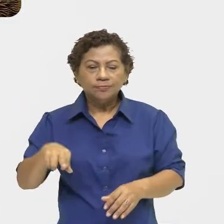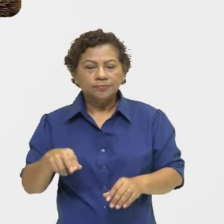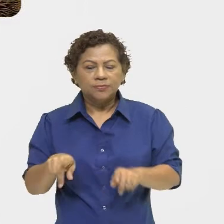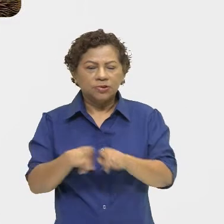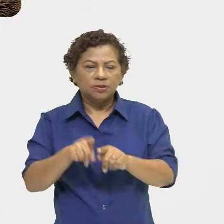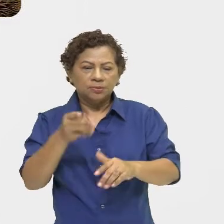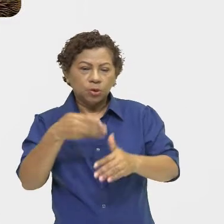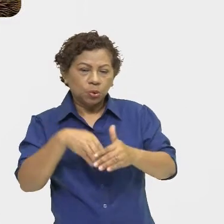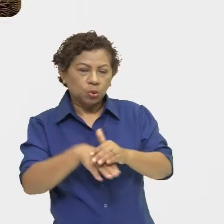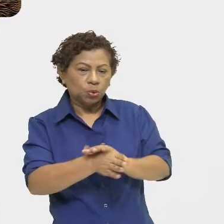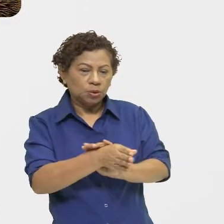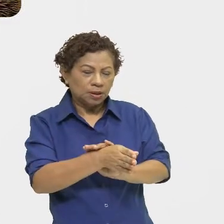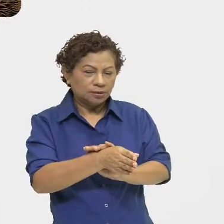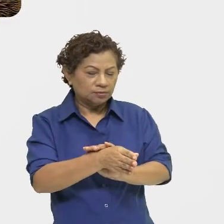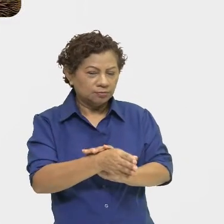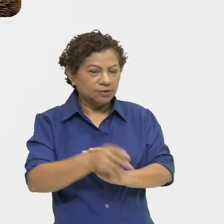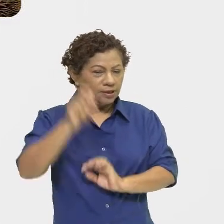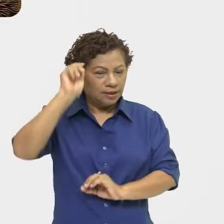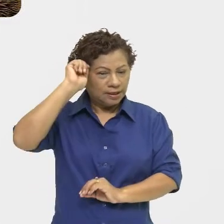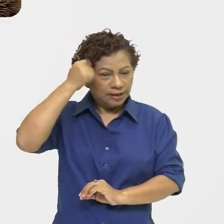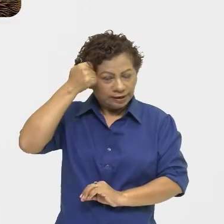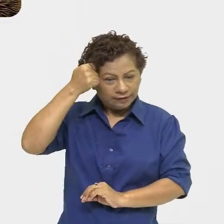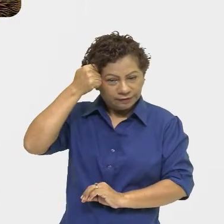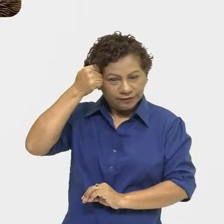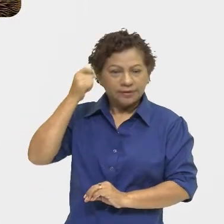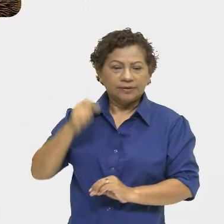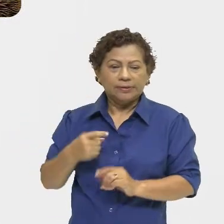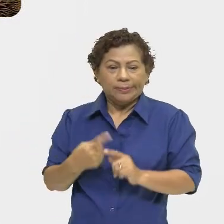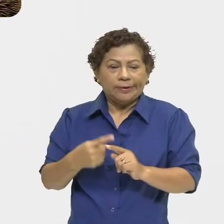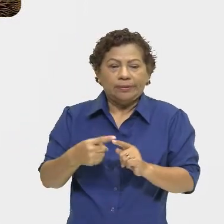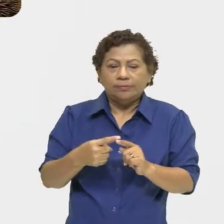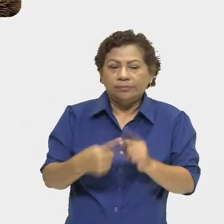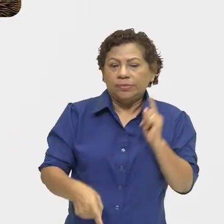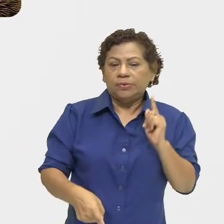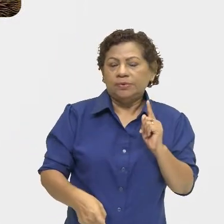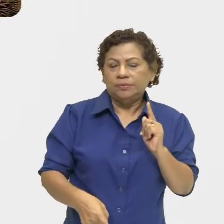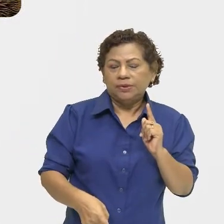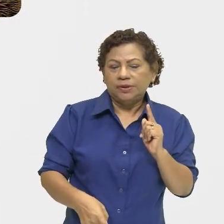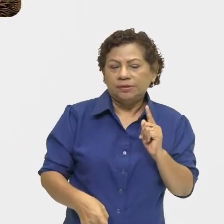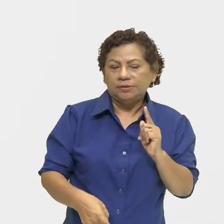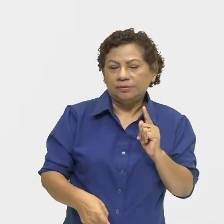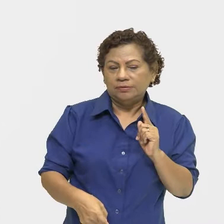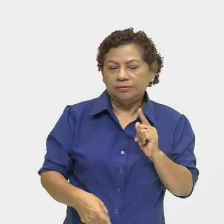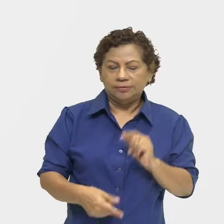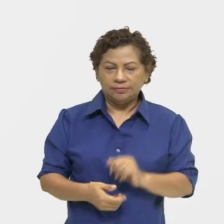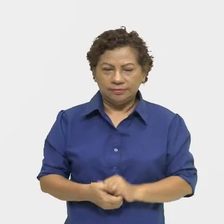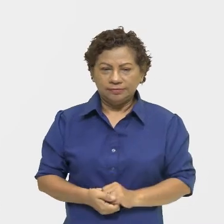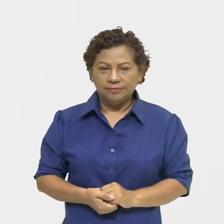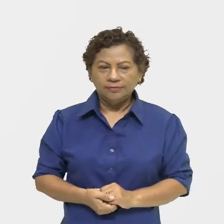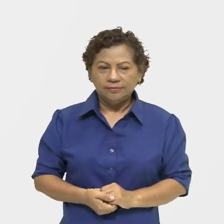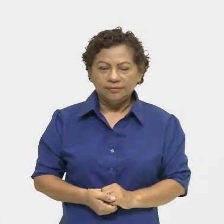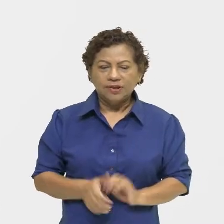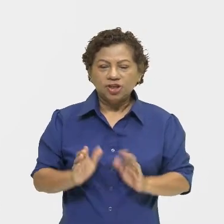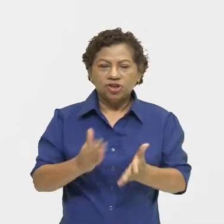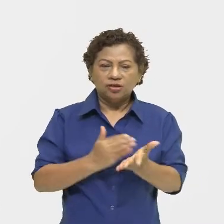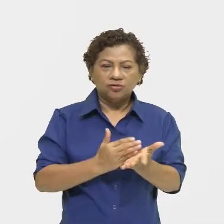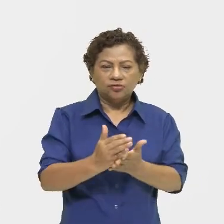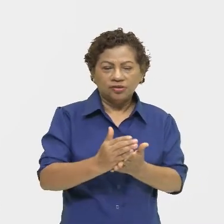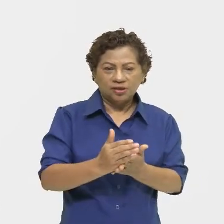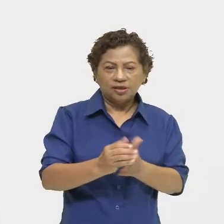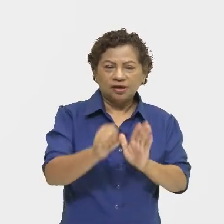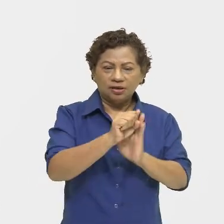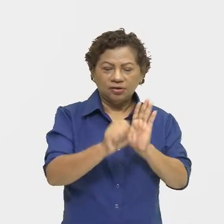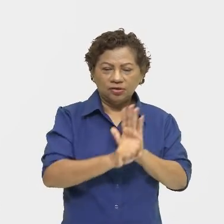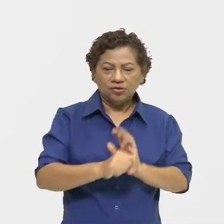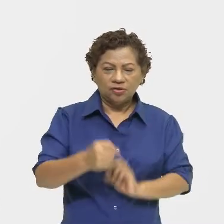europeu. Eram vistas como retrato de uma cultura atrasada. A partir do século XX, começaram a